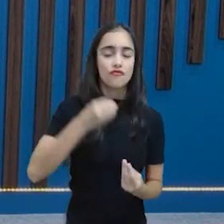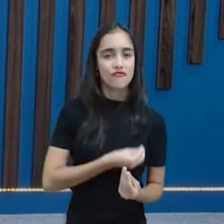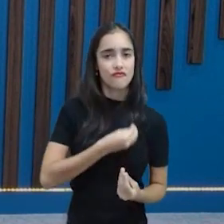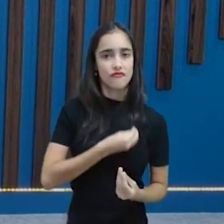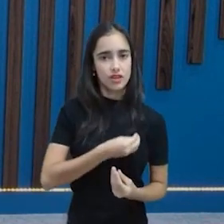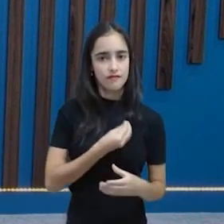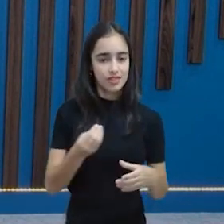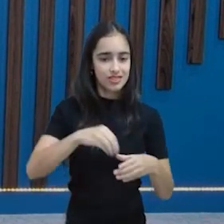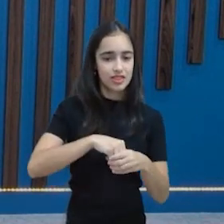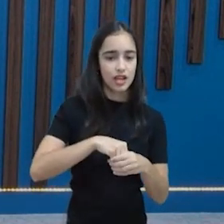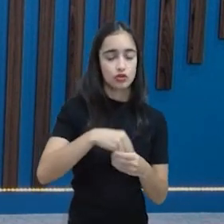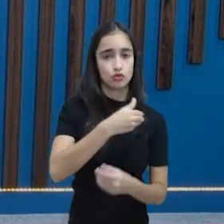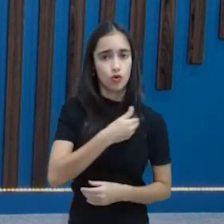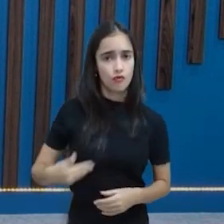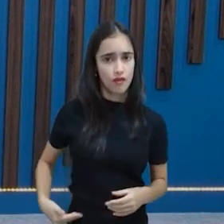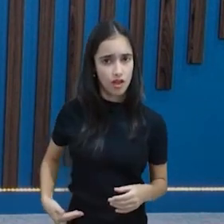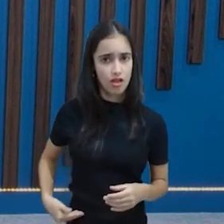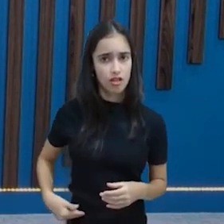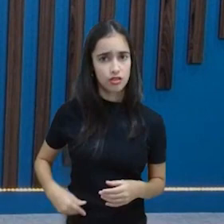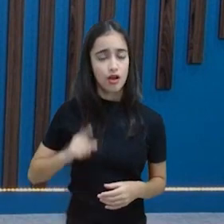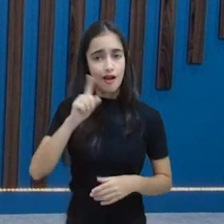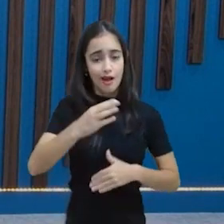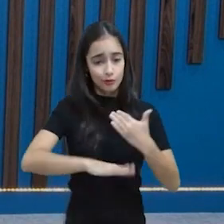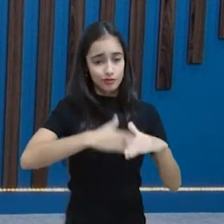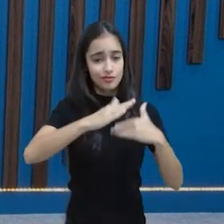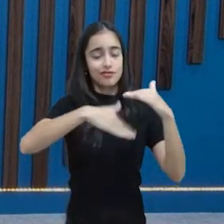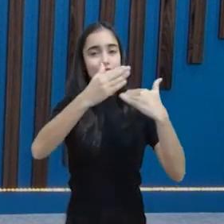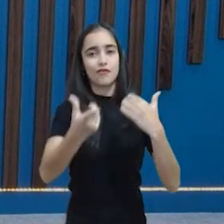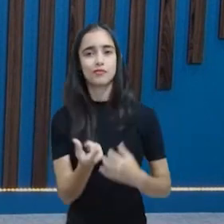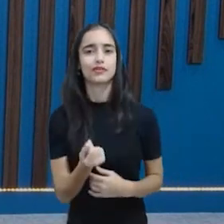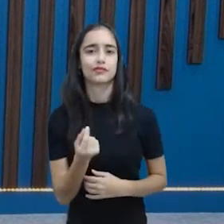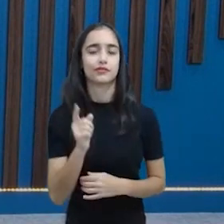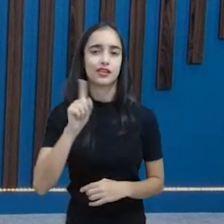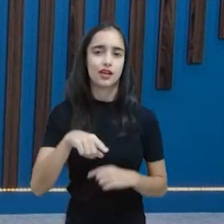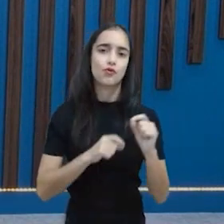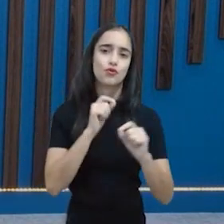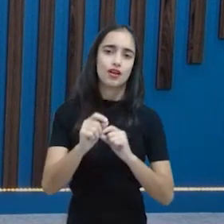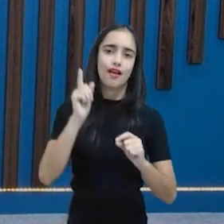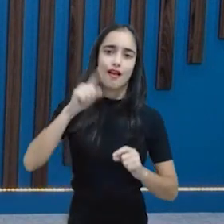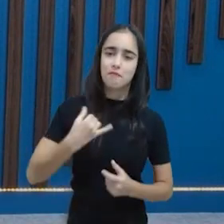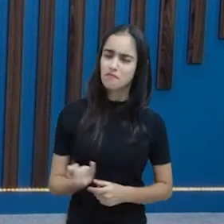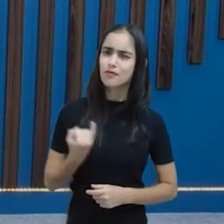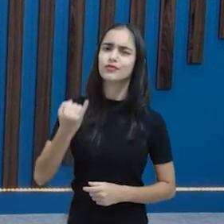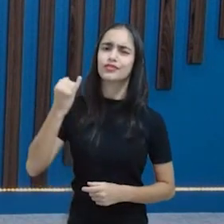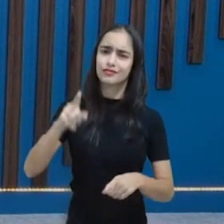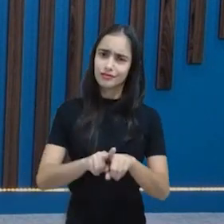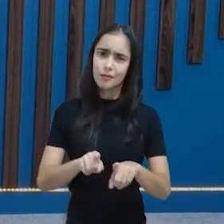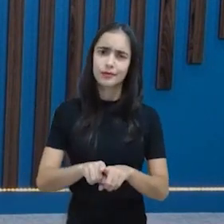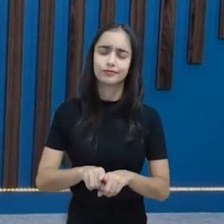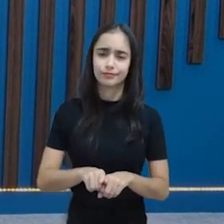sistema capitalista, é visando muito o desenvolvimento econômico, né, que é um setor importante